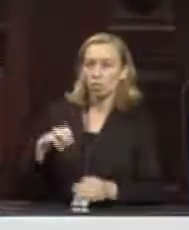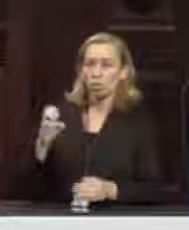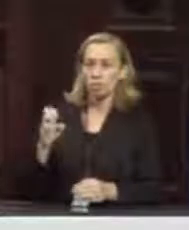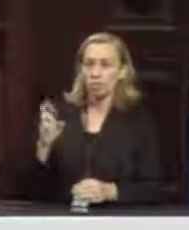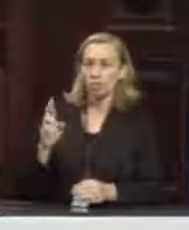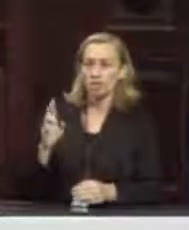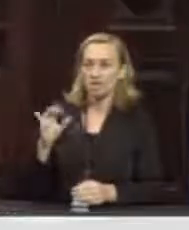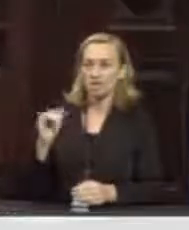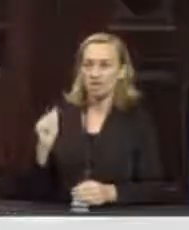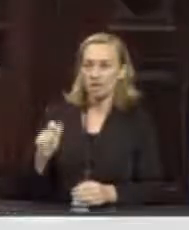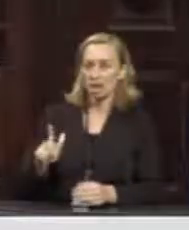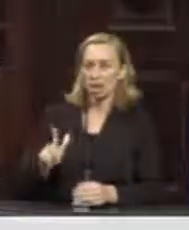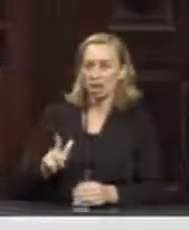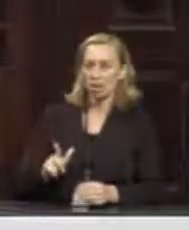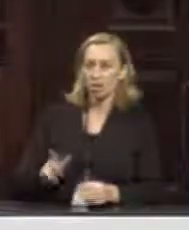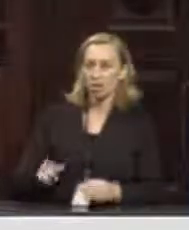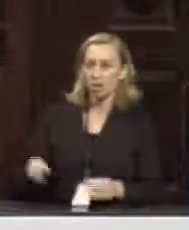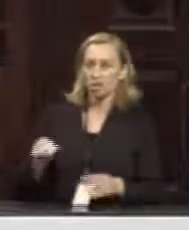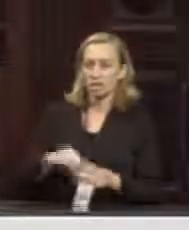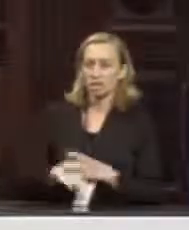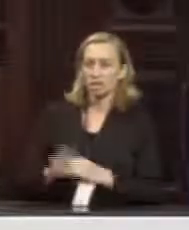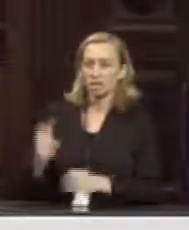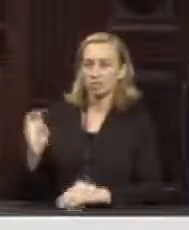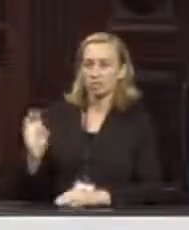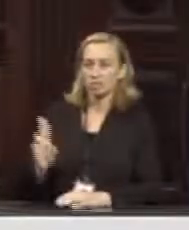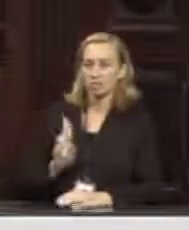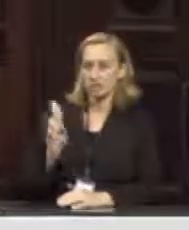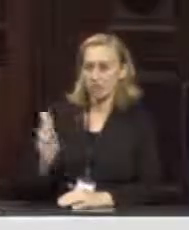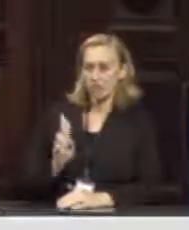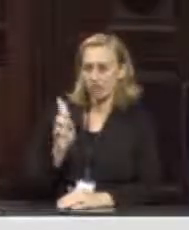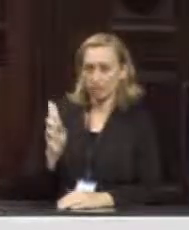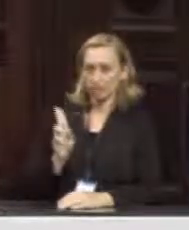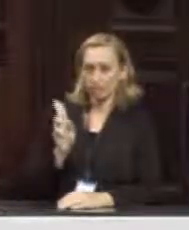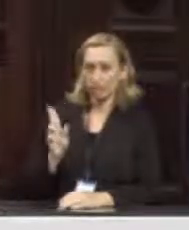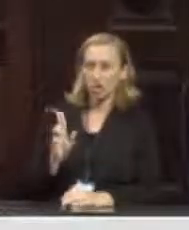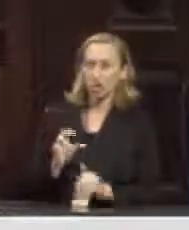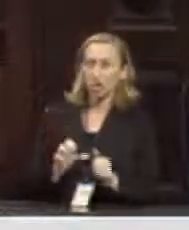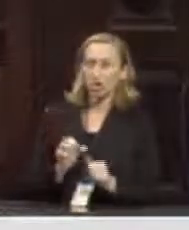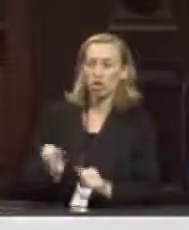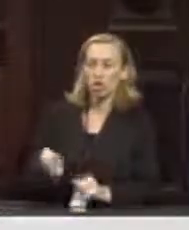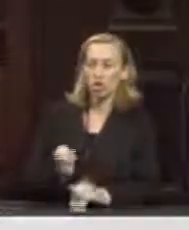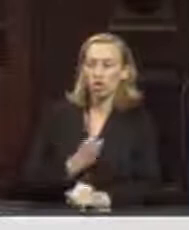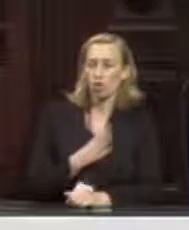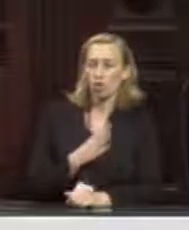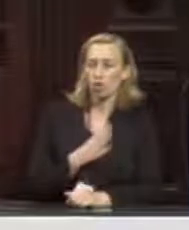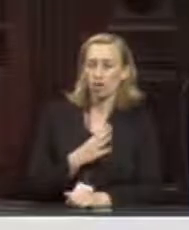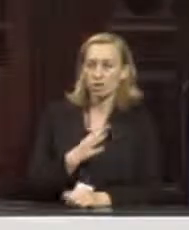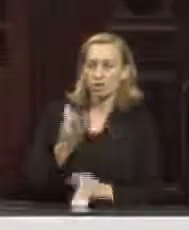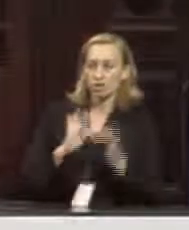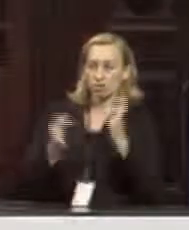os ramos da ciência, da nova tecnologia e da informação.